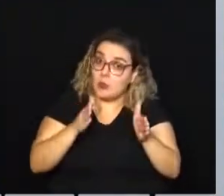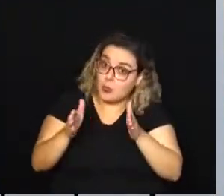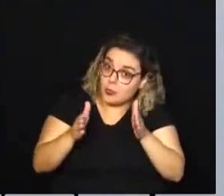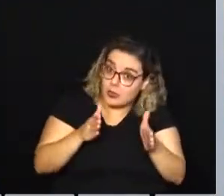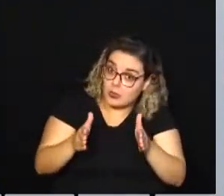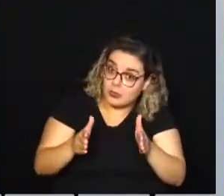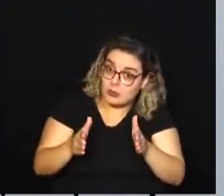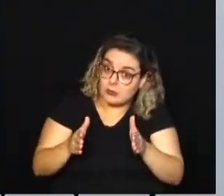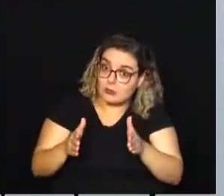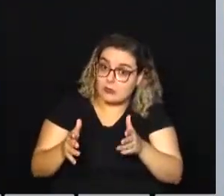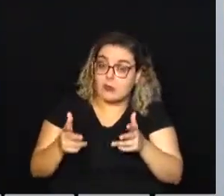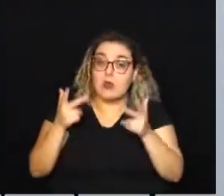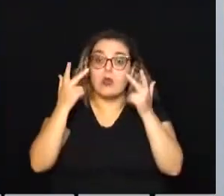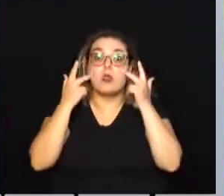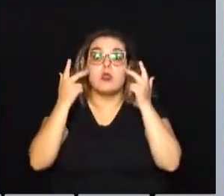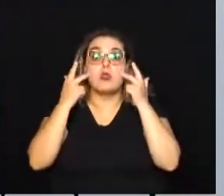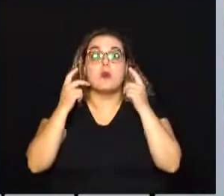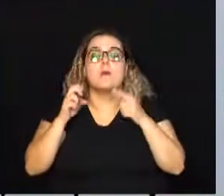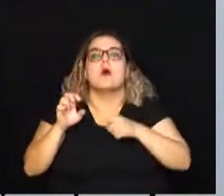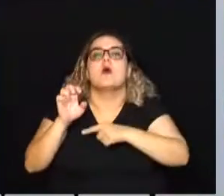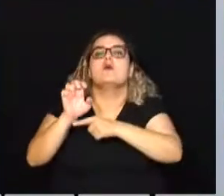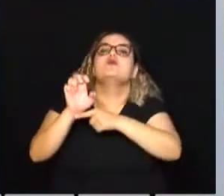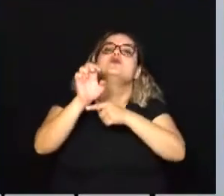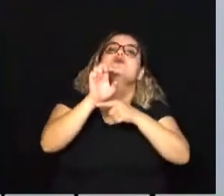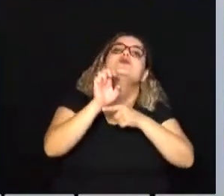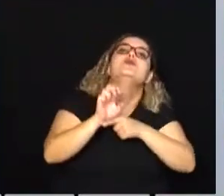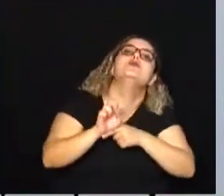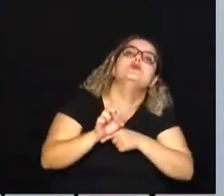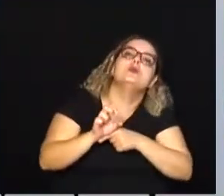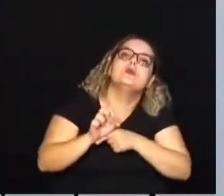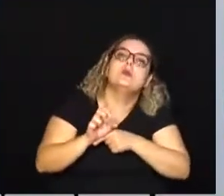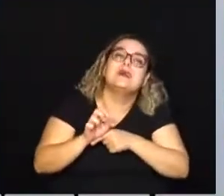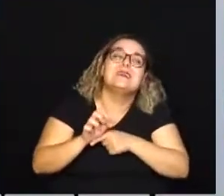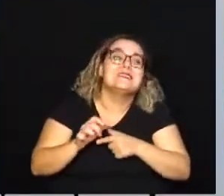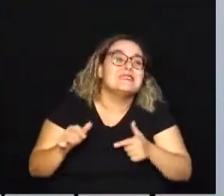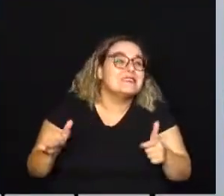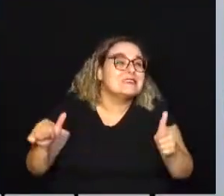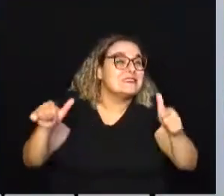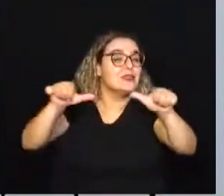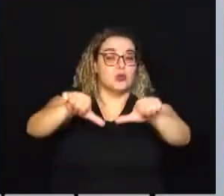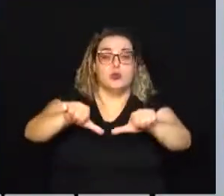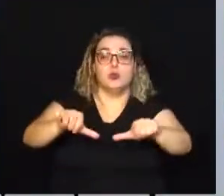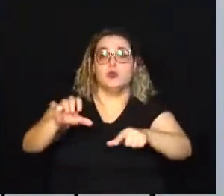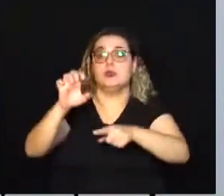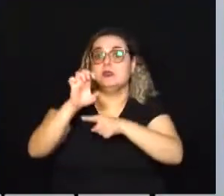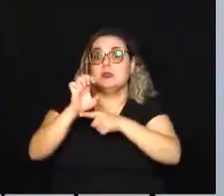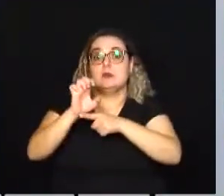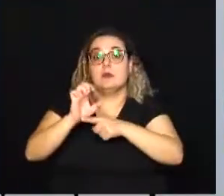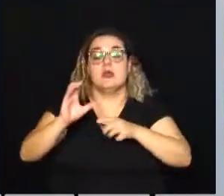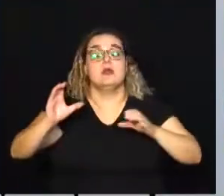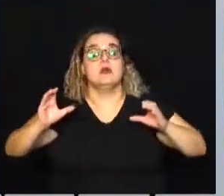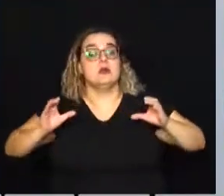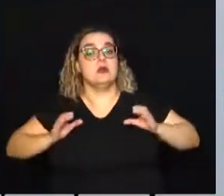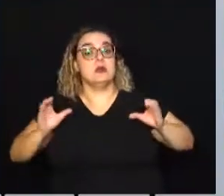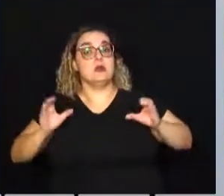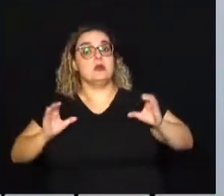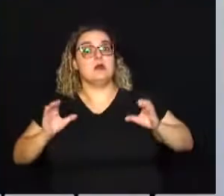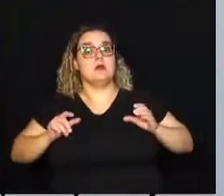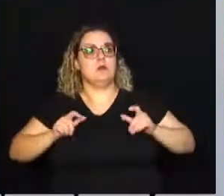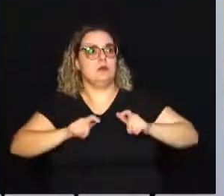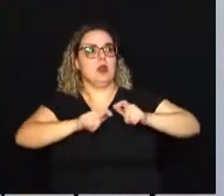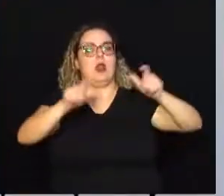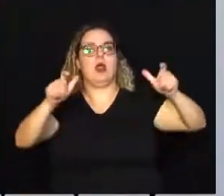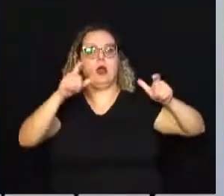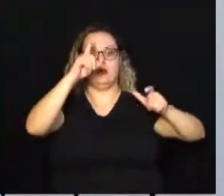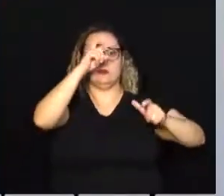muito provavelmente, o estado de São Paulo irá colapsar. O estado mais rico do país, que tem a maior quantidade de UTIs, de hospitais.